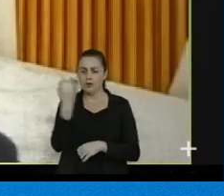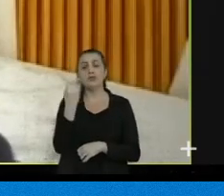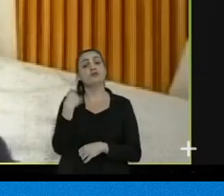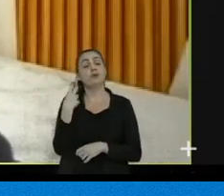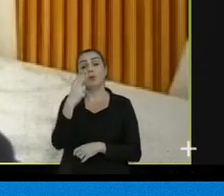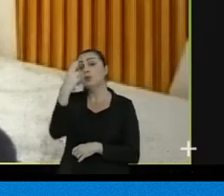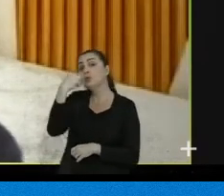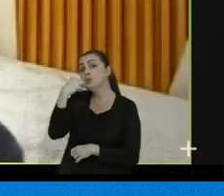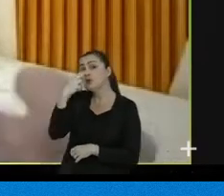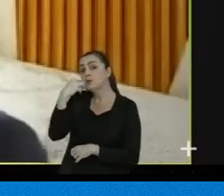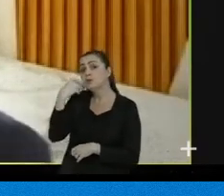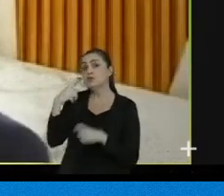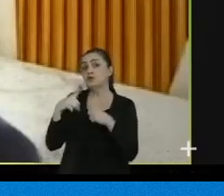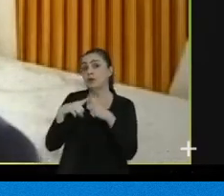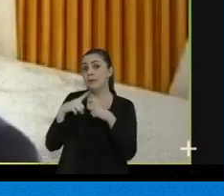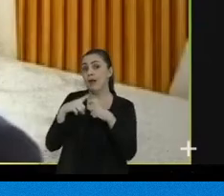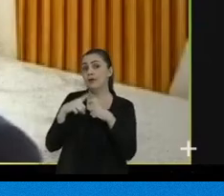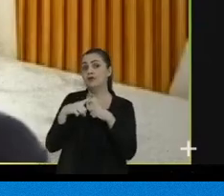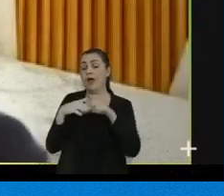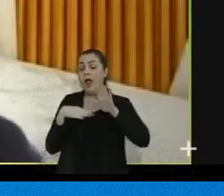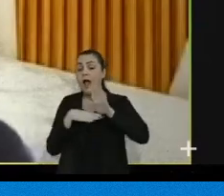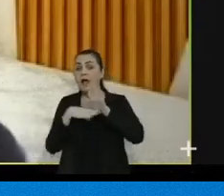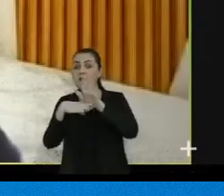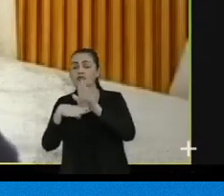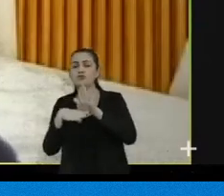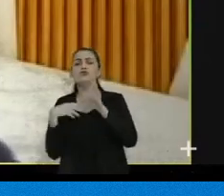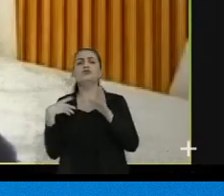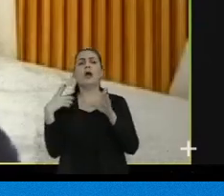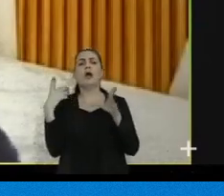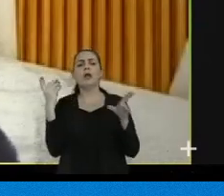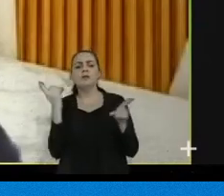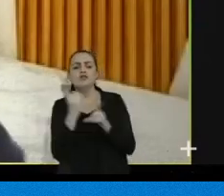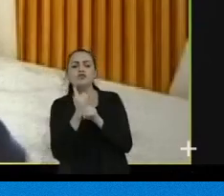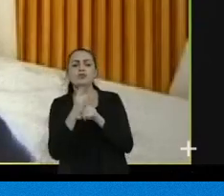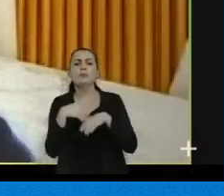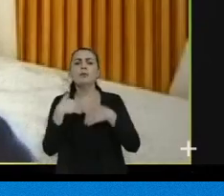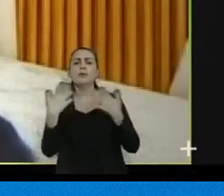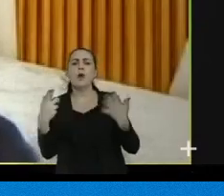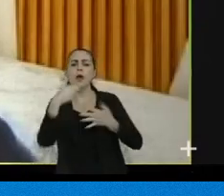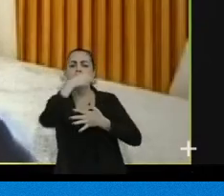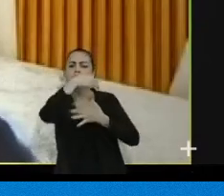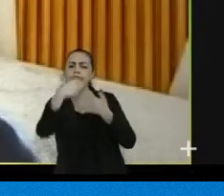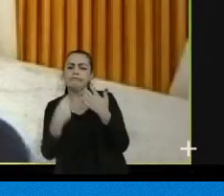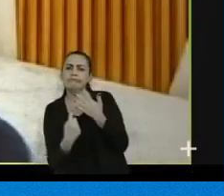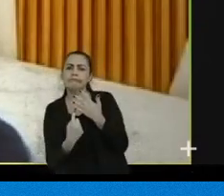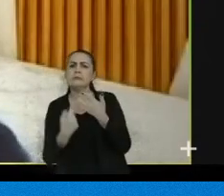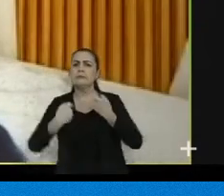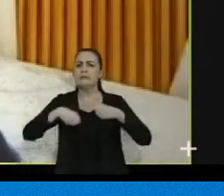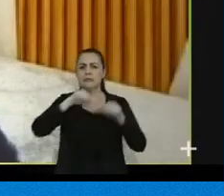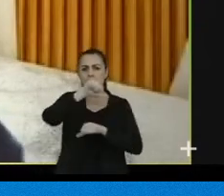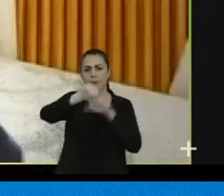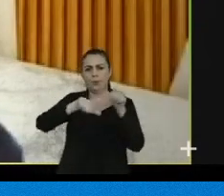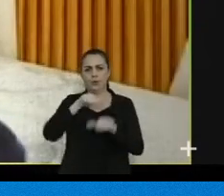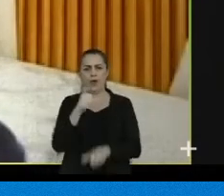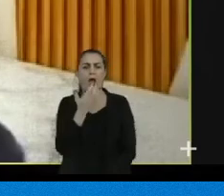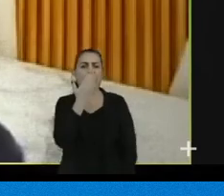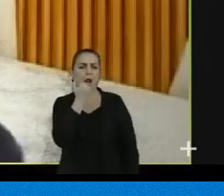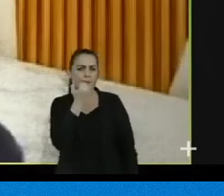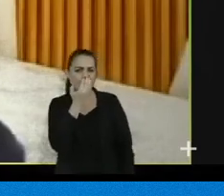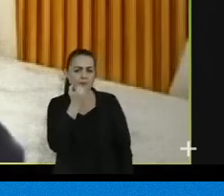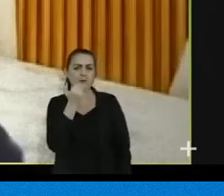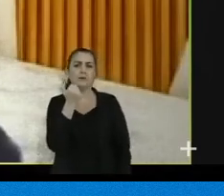identificar e gerenciar aqueles gatilhos, tá? Principalmente o que você pode mudar na sua alimentação que possa beneficiar,